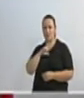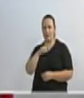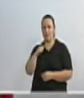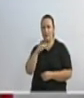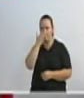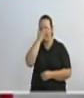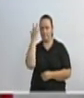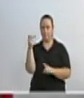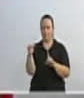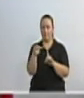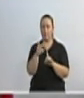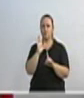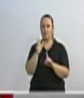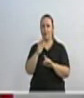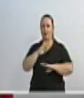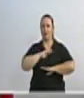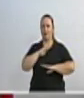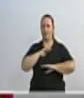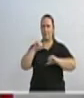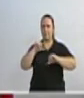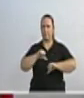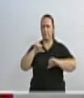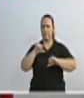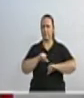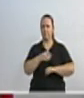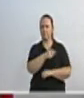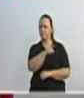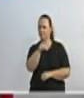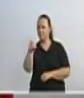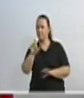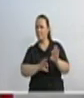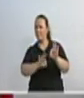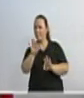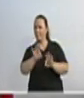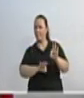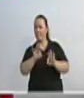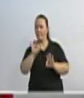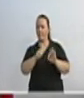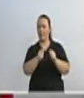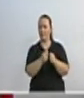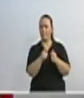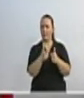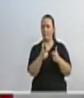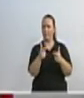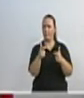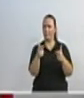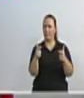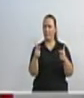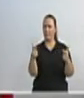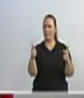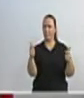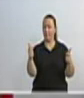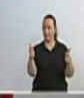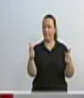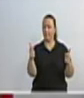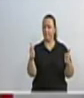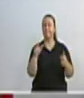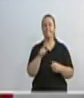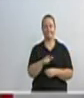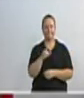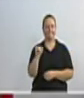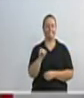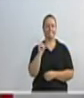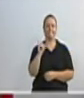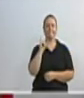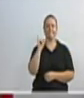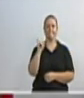já estão bastante insatisfeitos, vocês estão se preparando para atender essa nova demanda que vai surgir? Isso é importante.